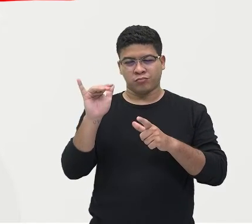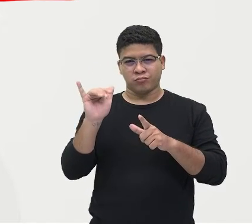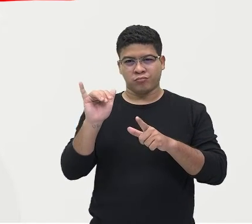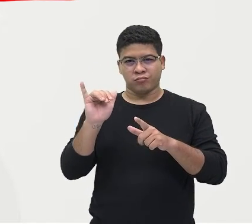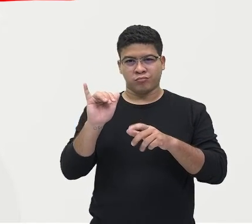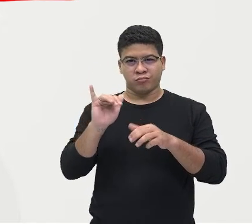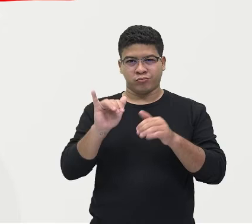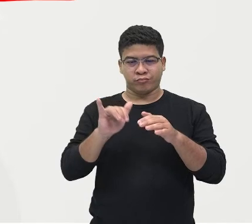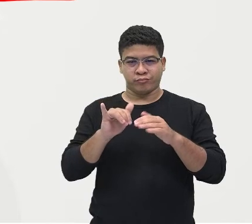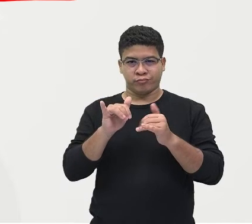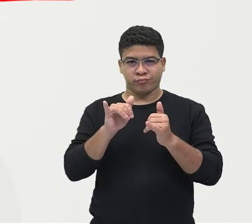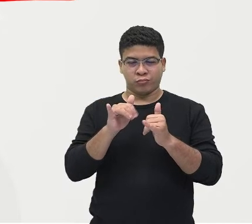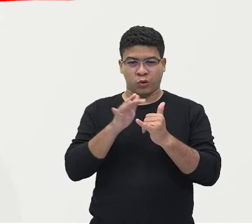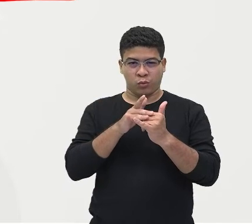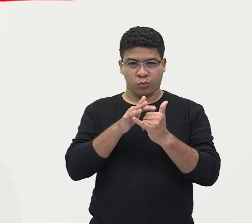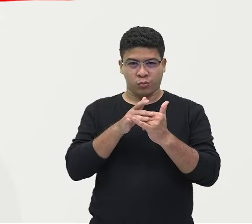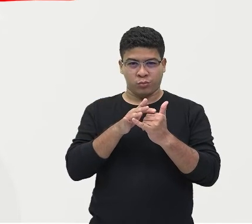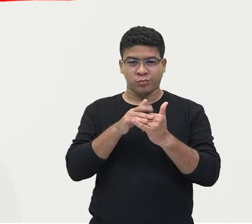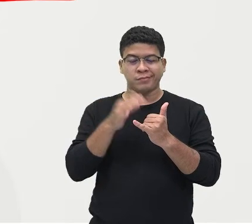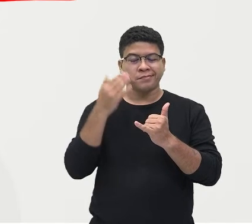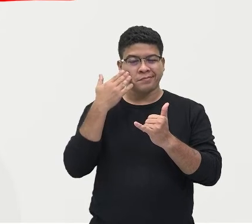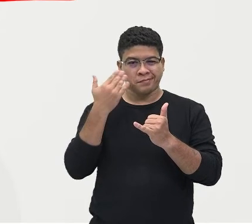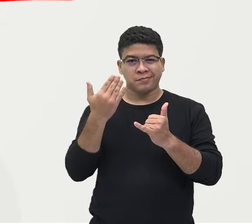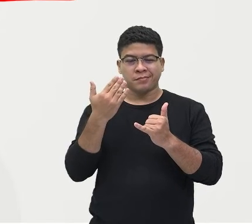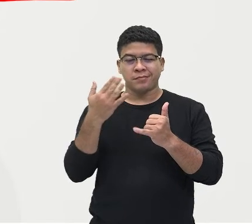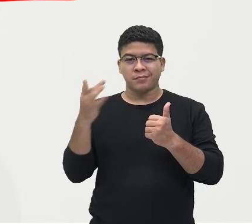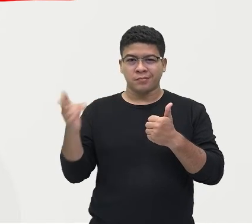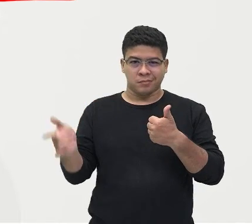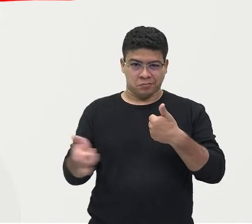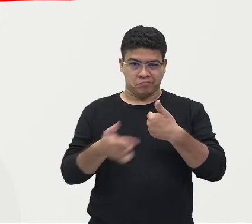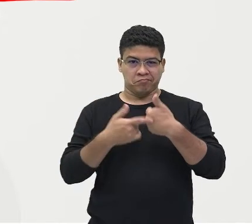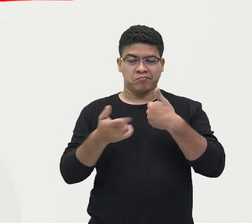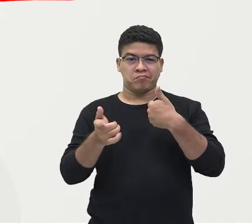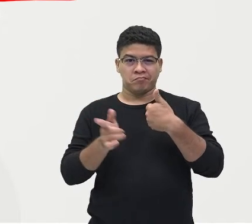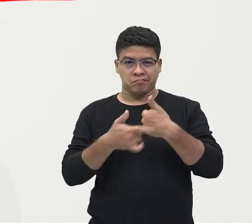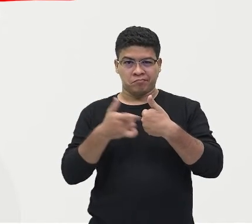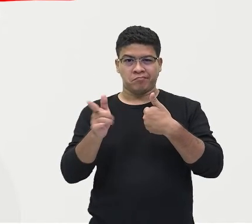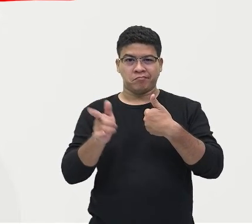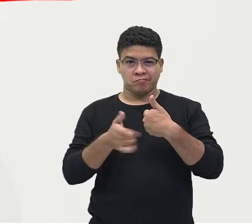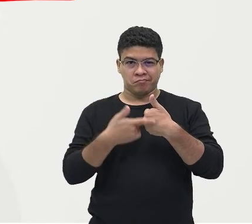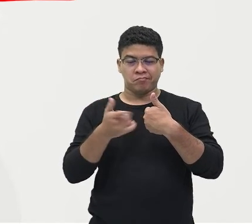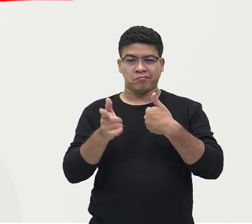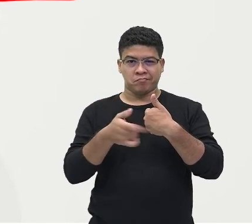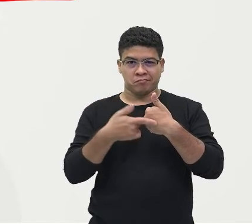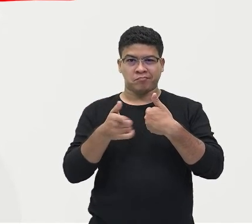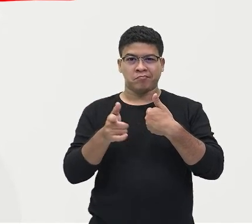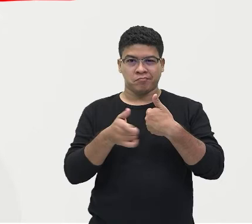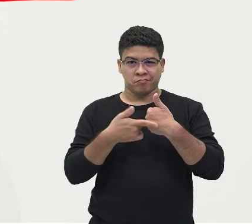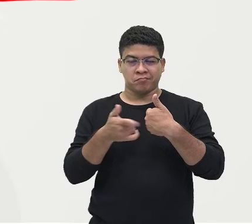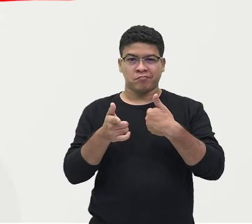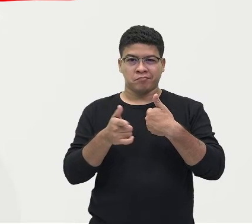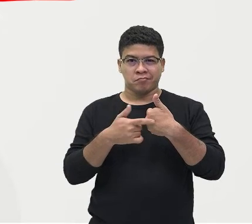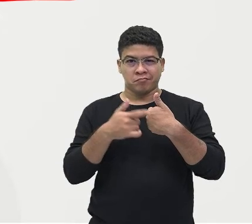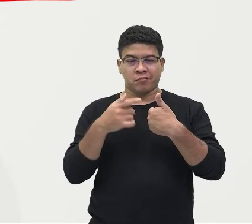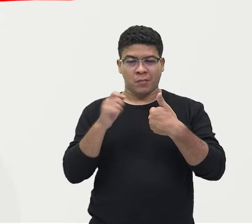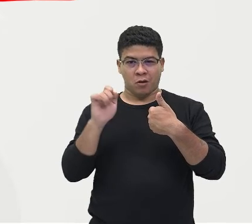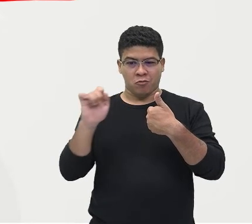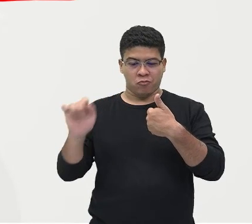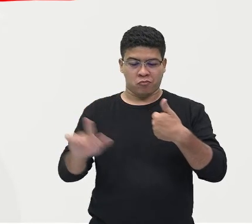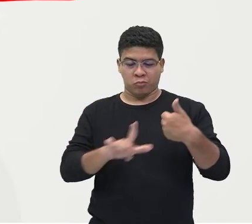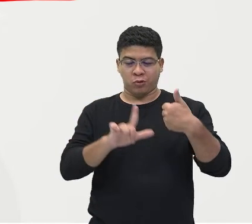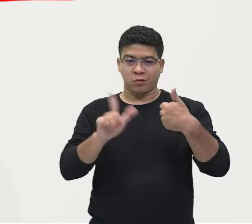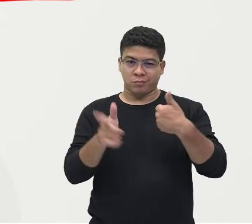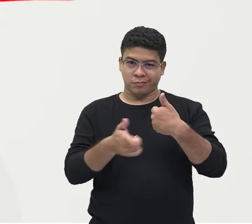com os tweets que você vai dando, não é? Nas páginas que você vai abrindo no Twitter, então ele vai fazendo